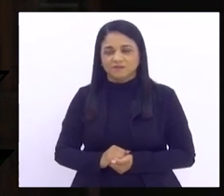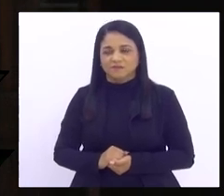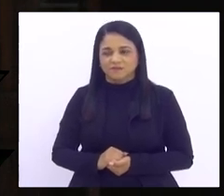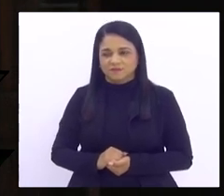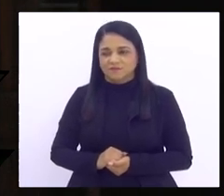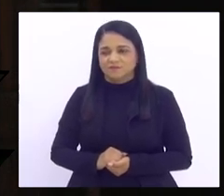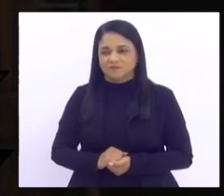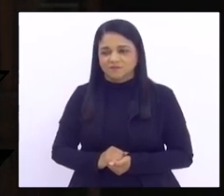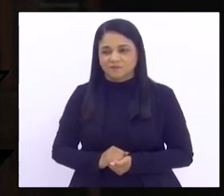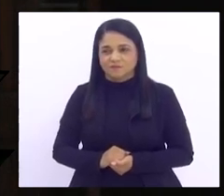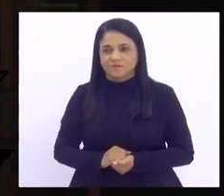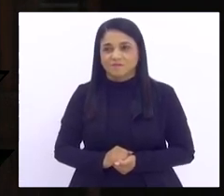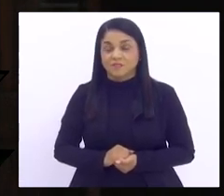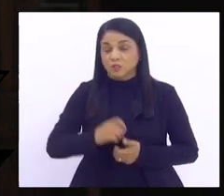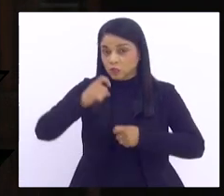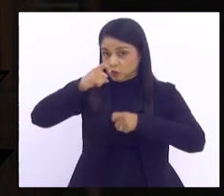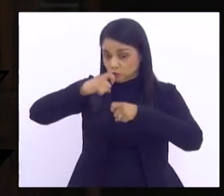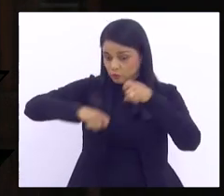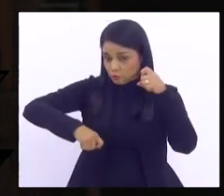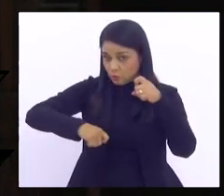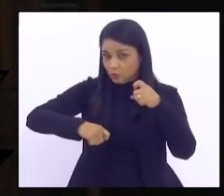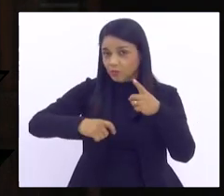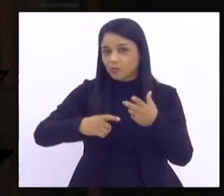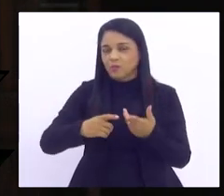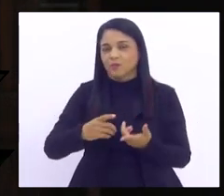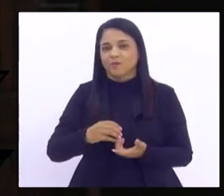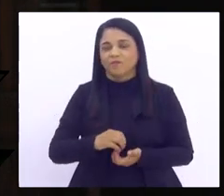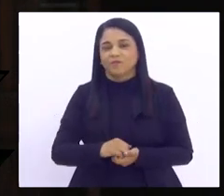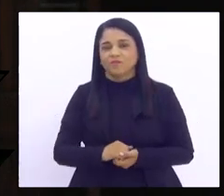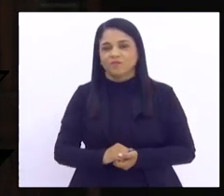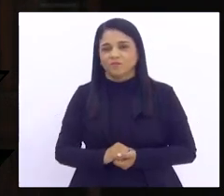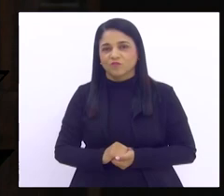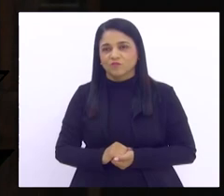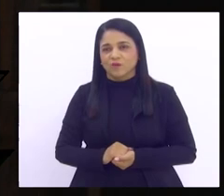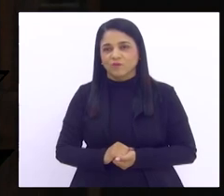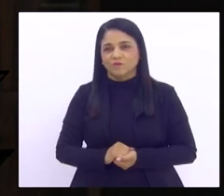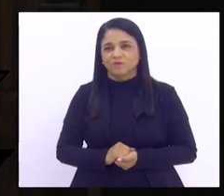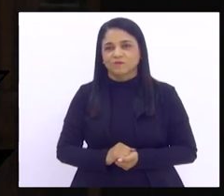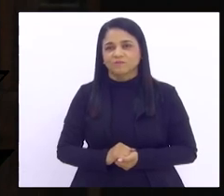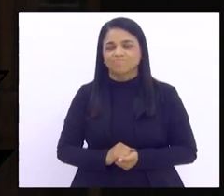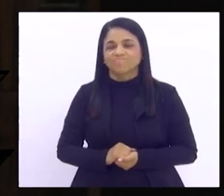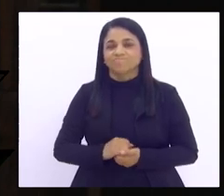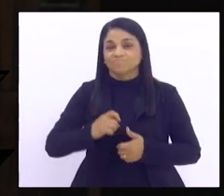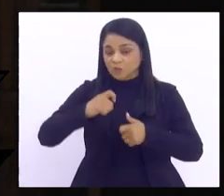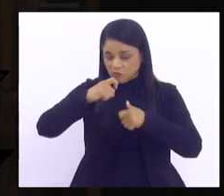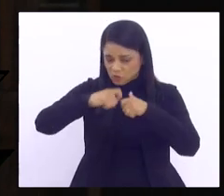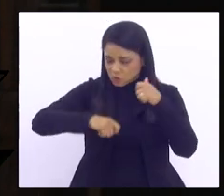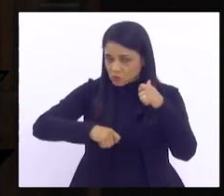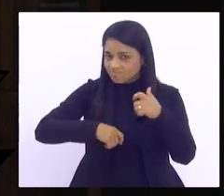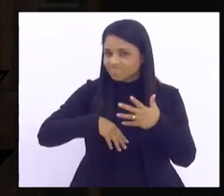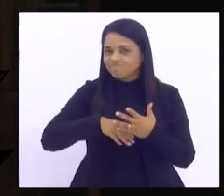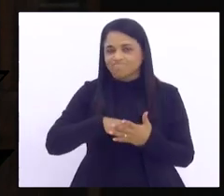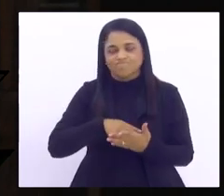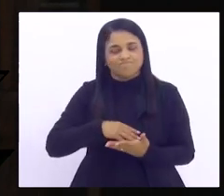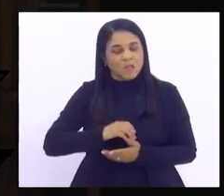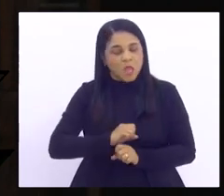No caso de algum estupro, que é algo altamente lamentável, o estupro,